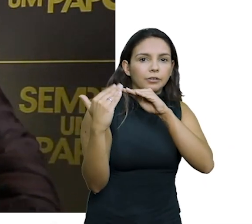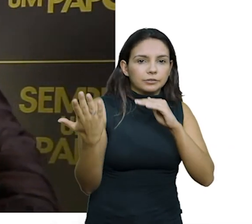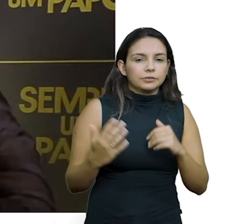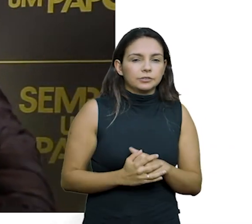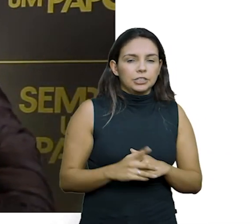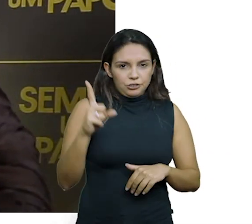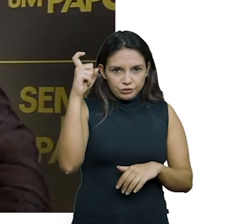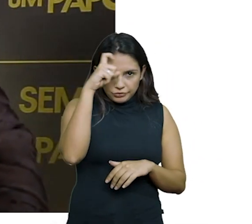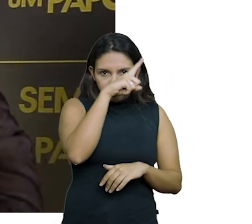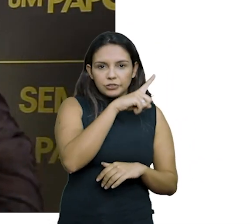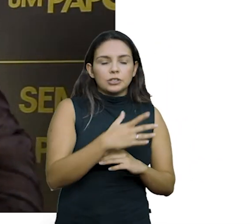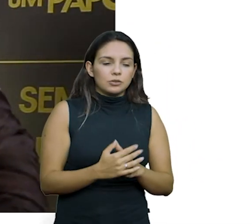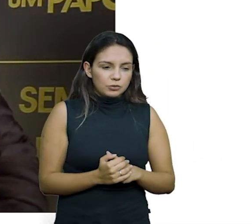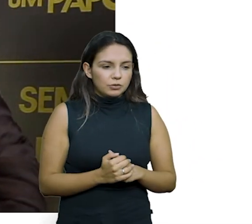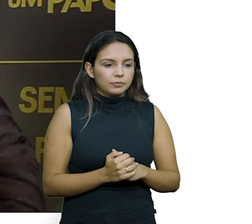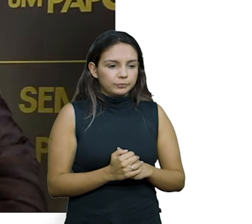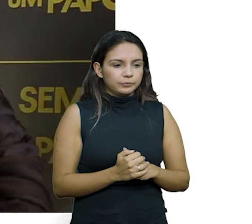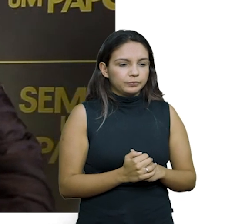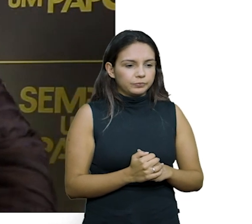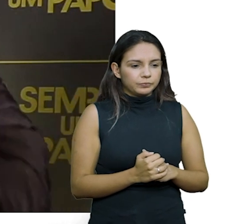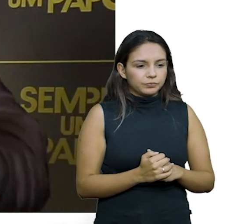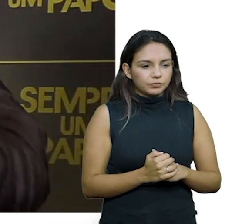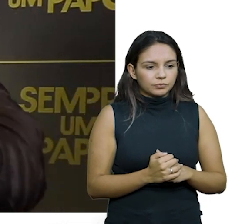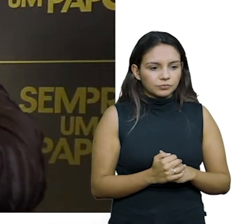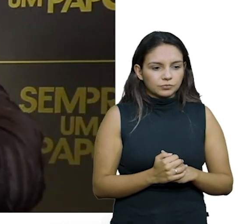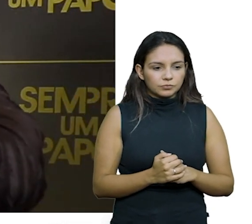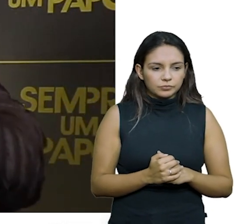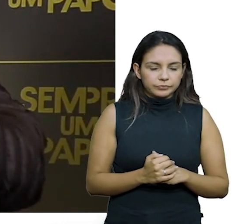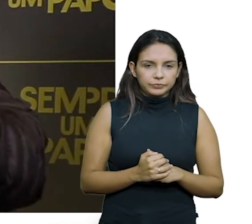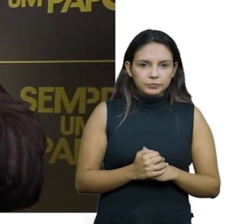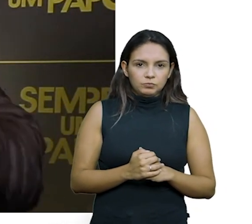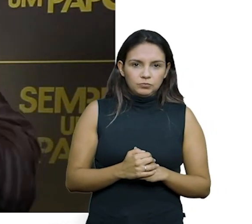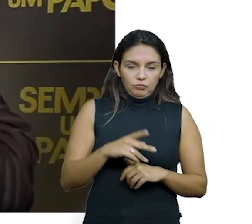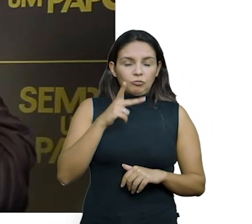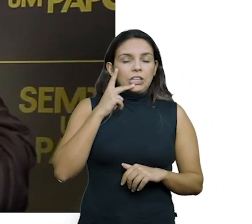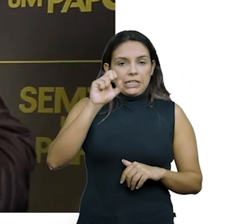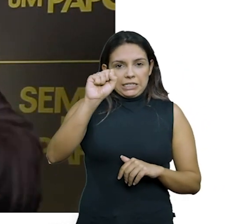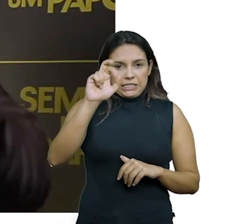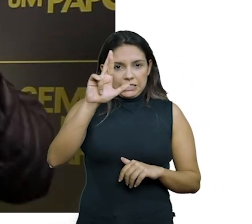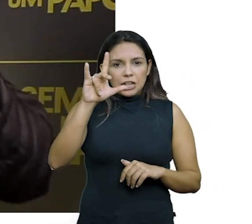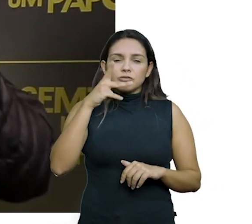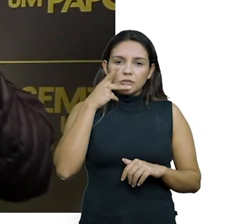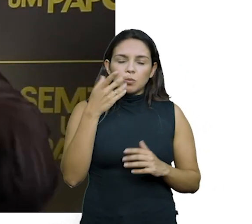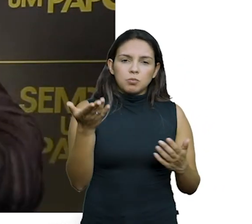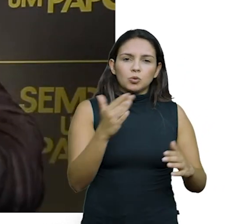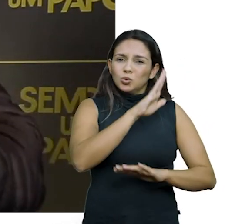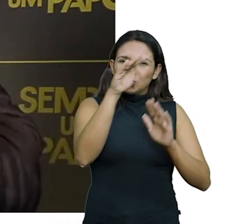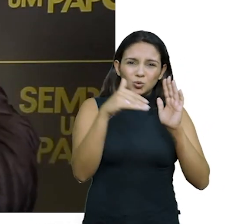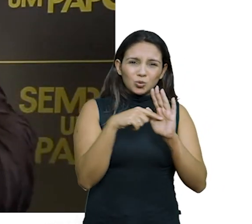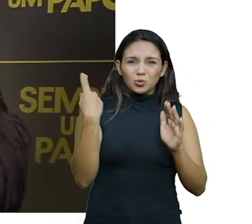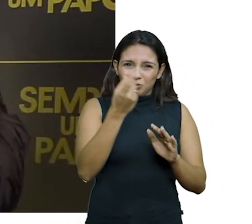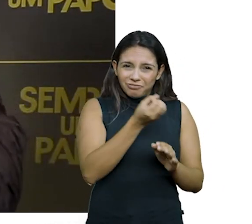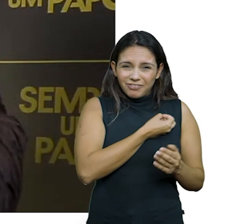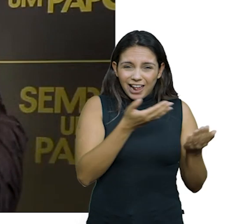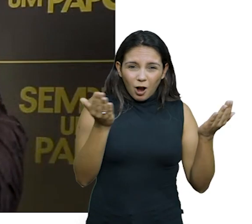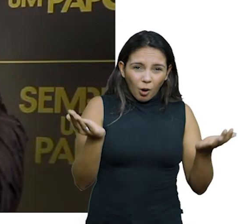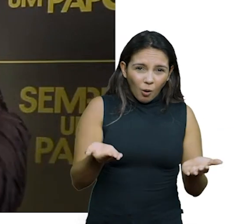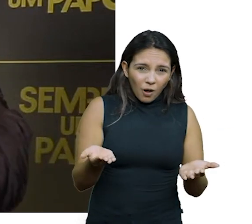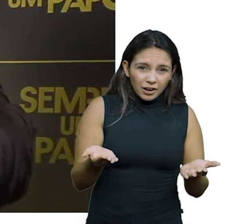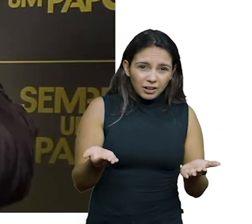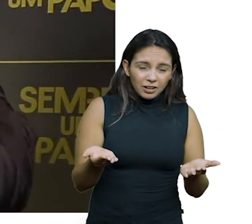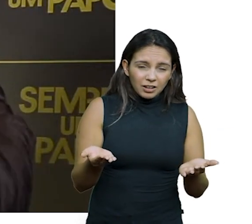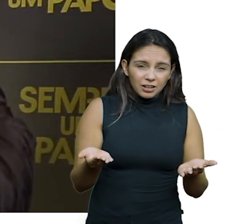professores. É difícil, é um momento muito... O Serginho Abrantes falou uma coisa muito importante hoje. Tudo que a gente está vivendo